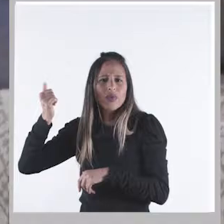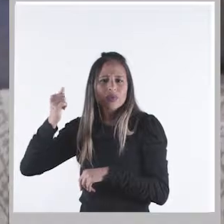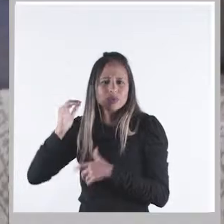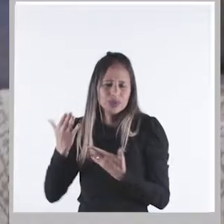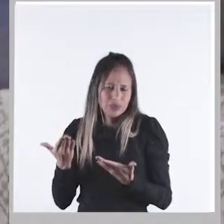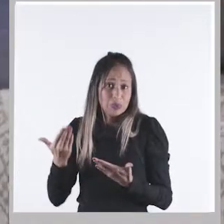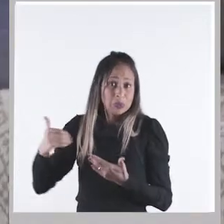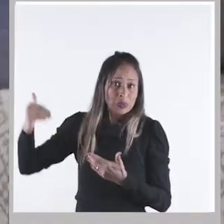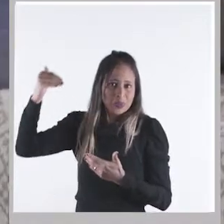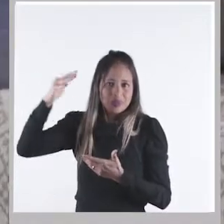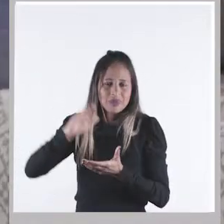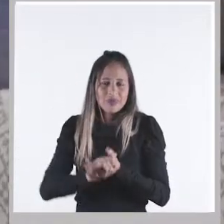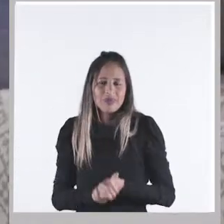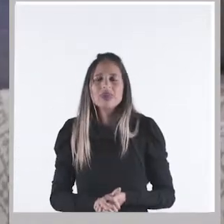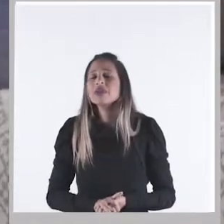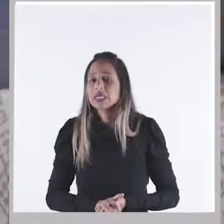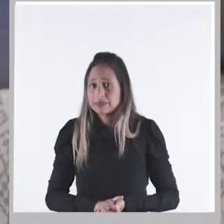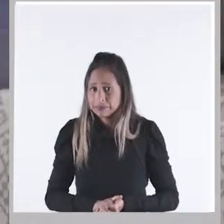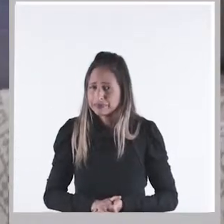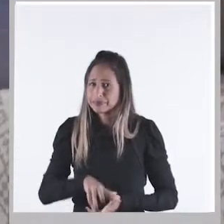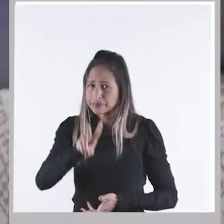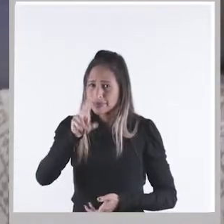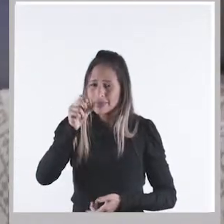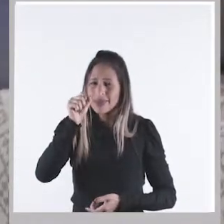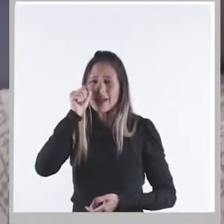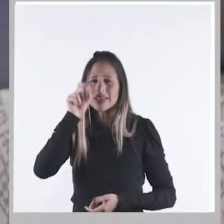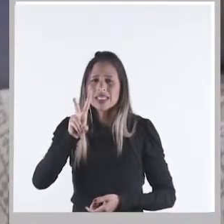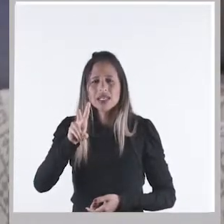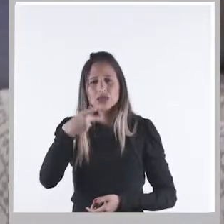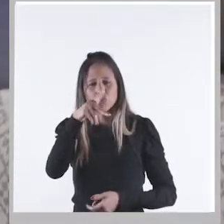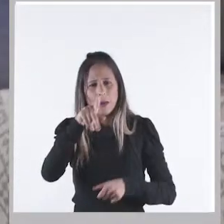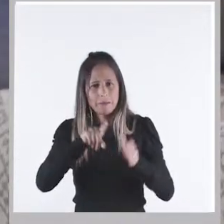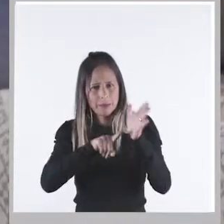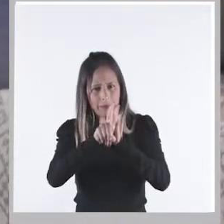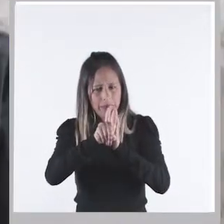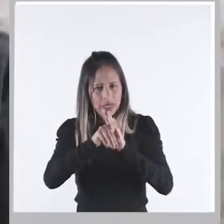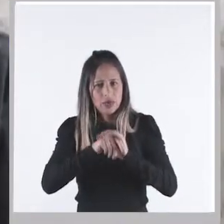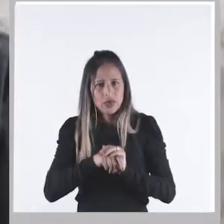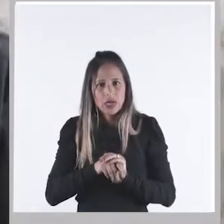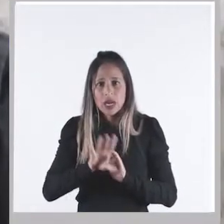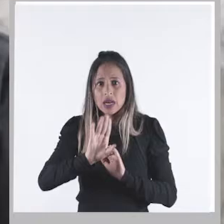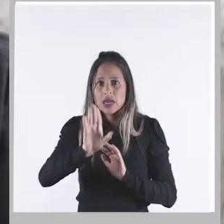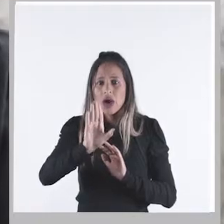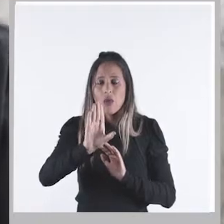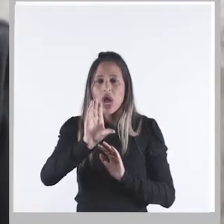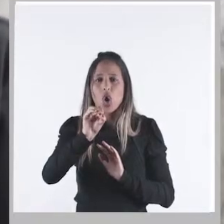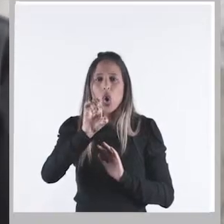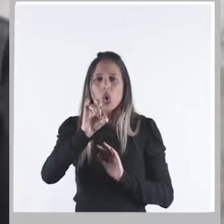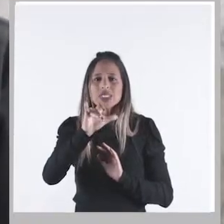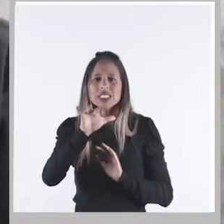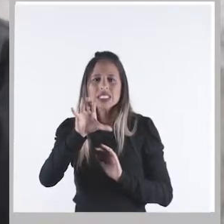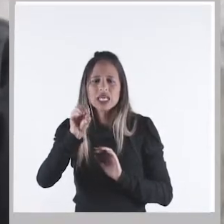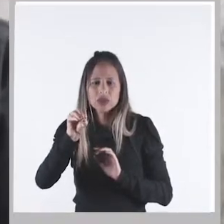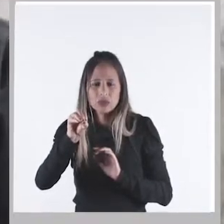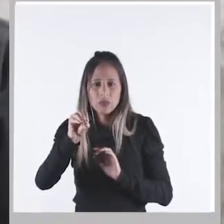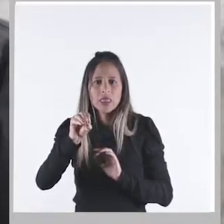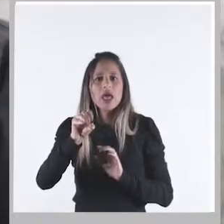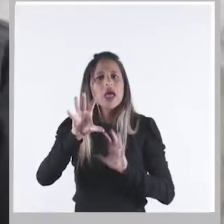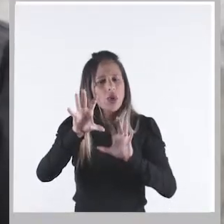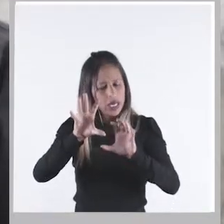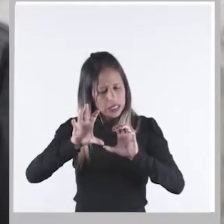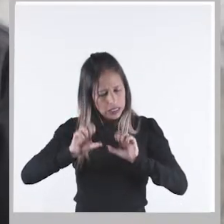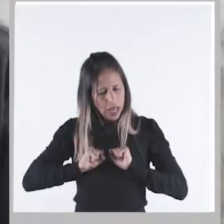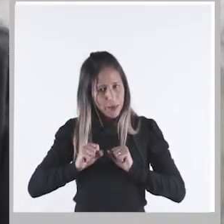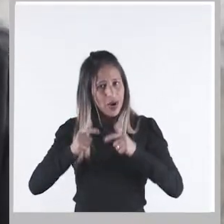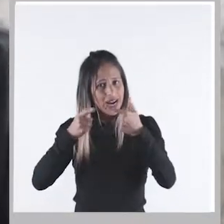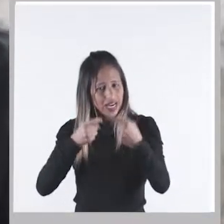né? Do cânone. É interessante essa sua pergunta, porque não é consenso. Eu recebo